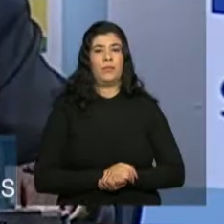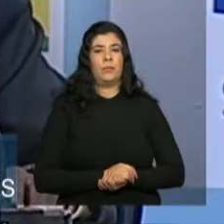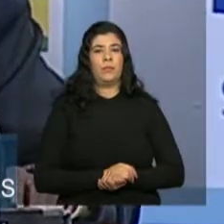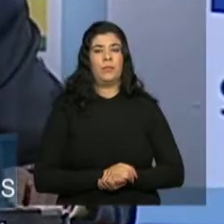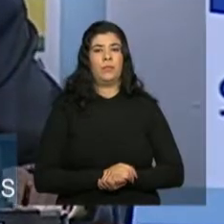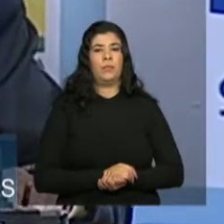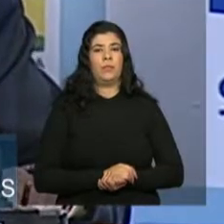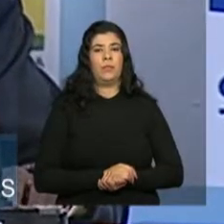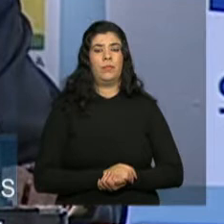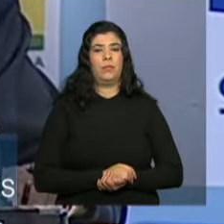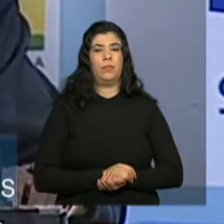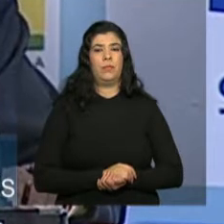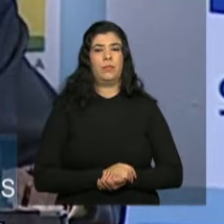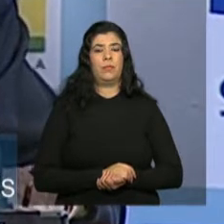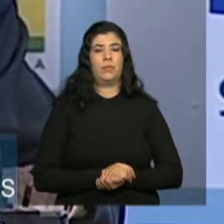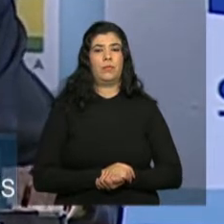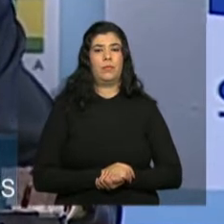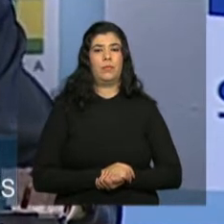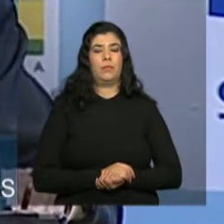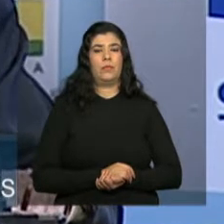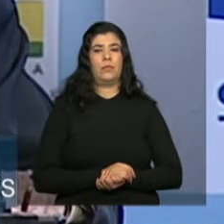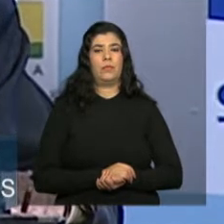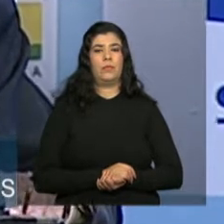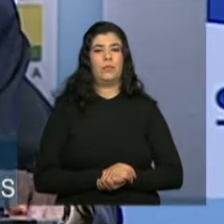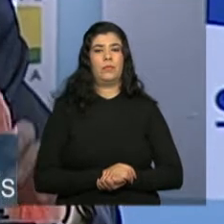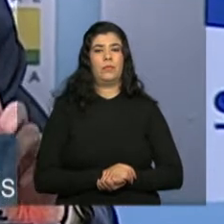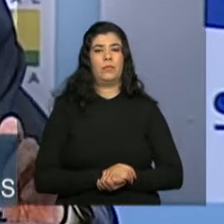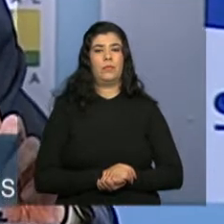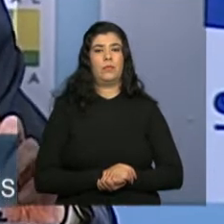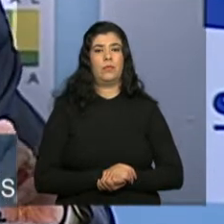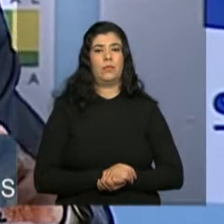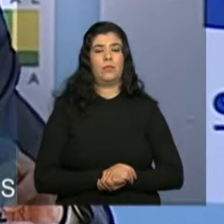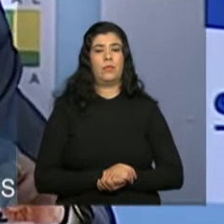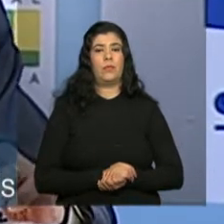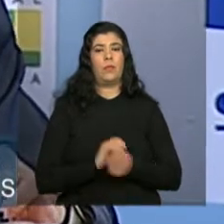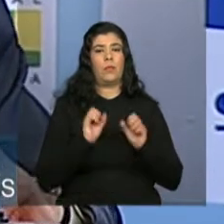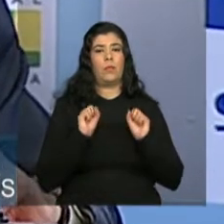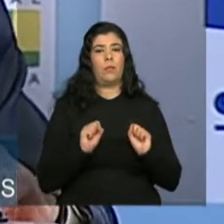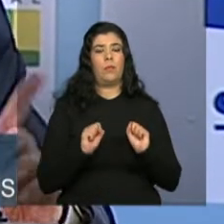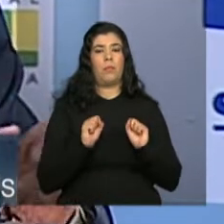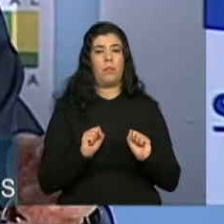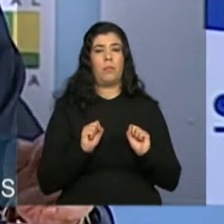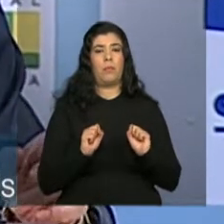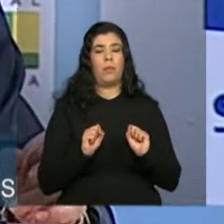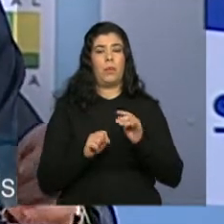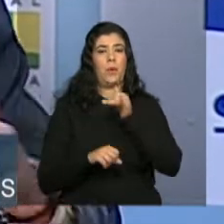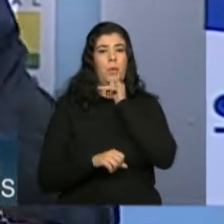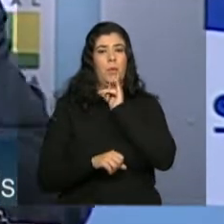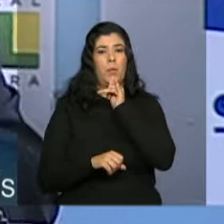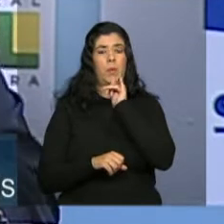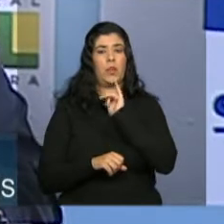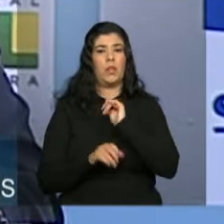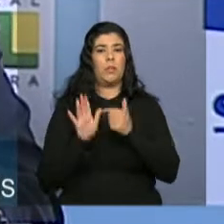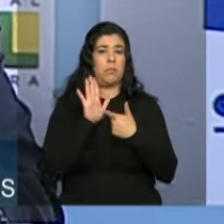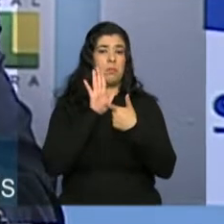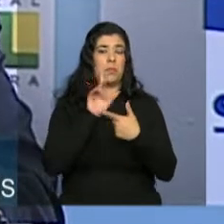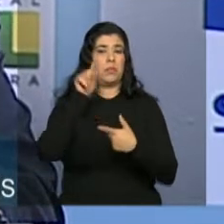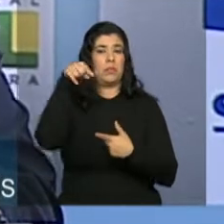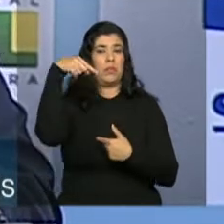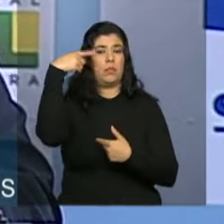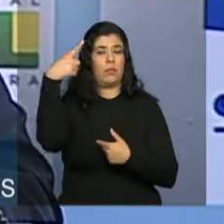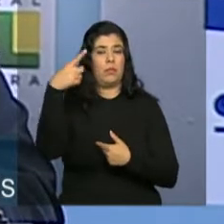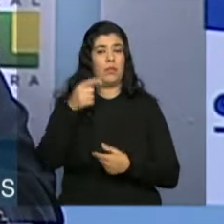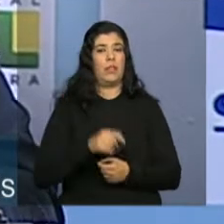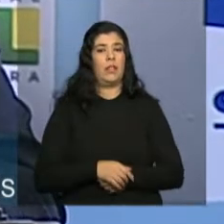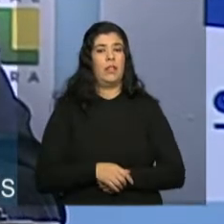e eu vou passar a gente pode ir para de passar e depois em relação à